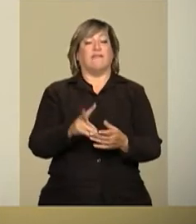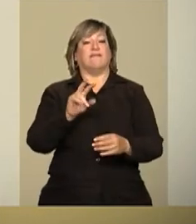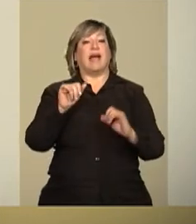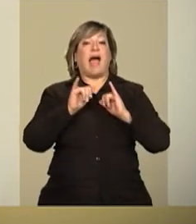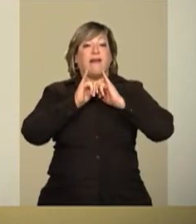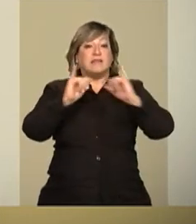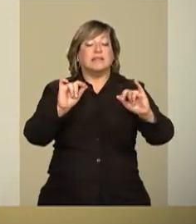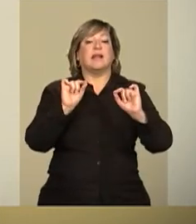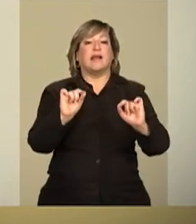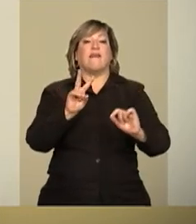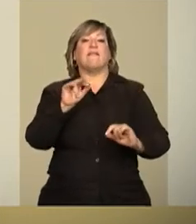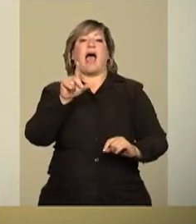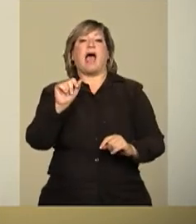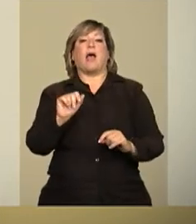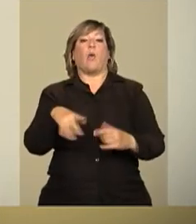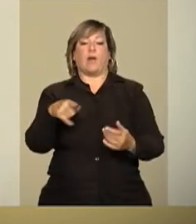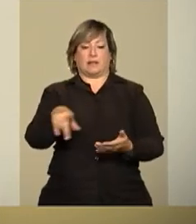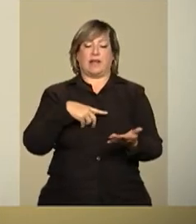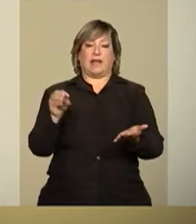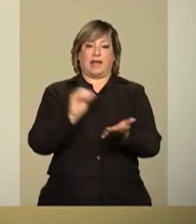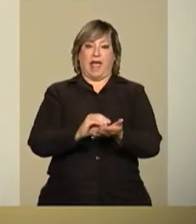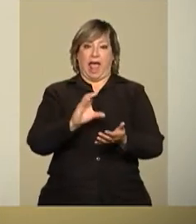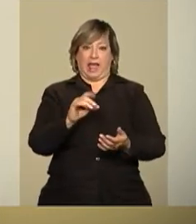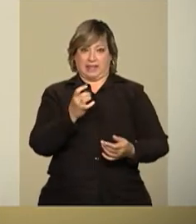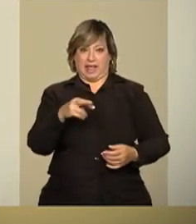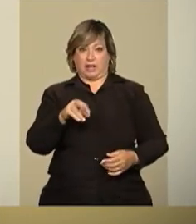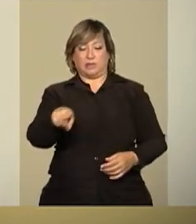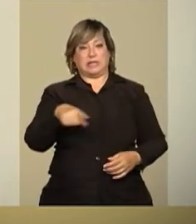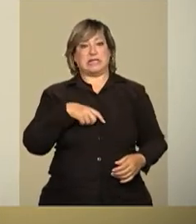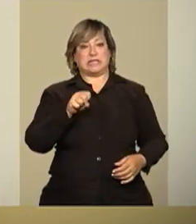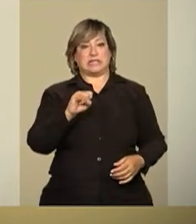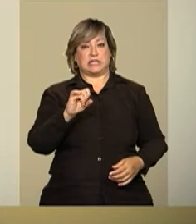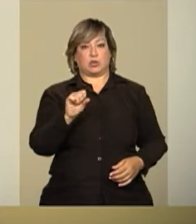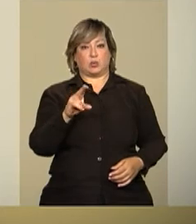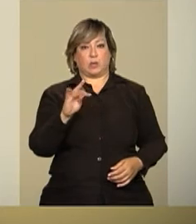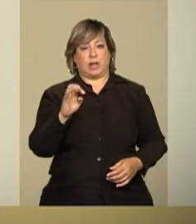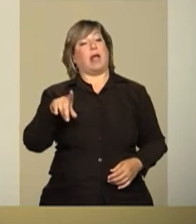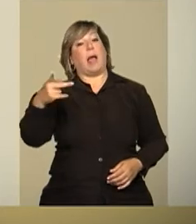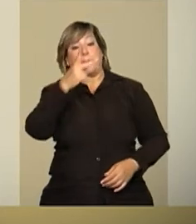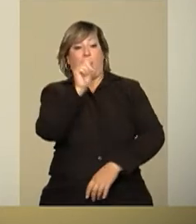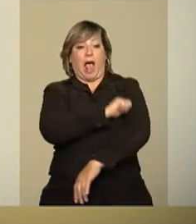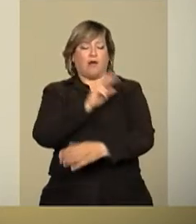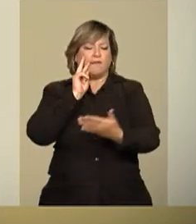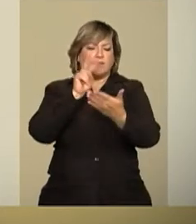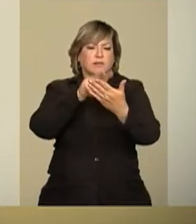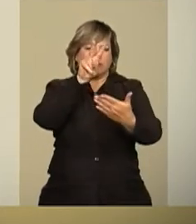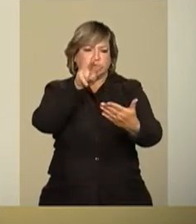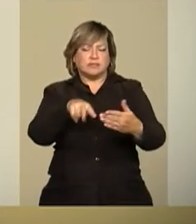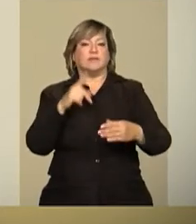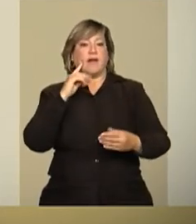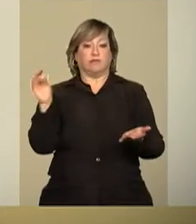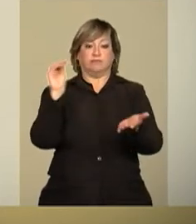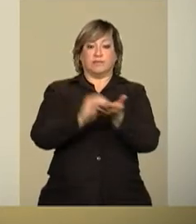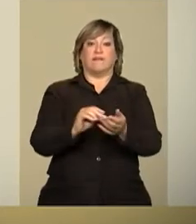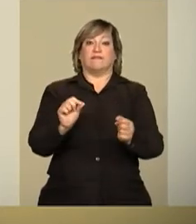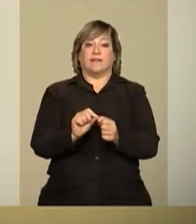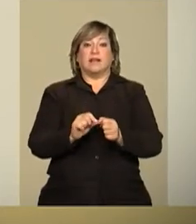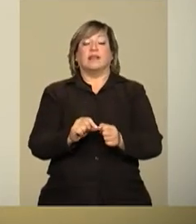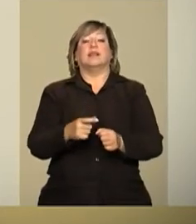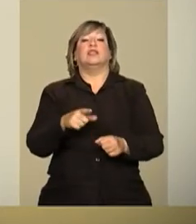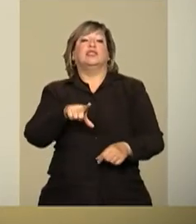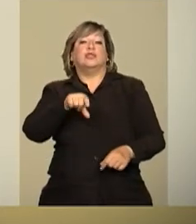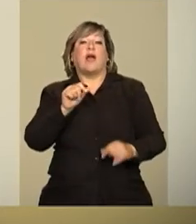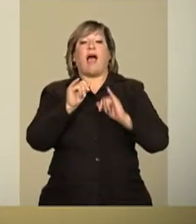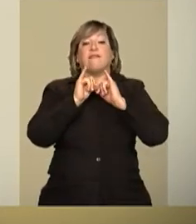as vagas no cadastro do Sisutec O estudante então Max consulta esse cadastro fazem inscrição indicando a